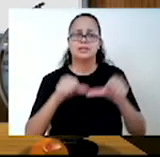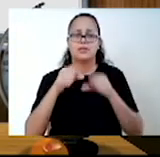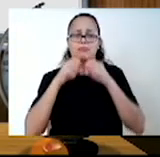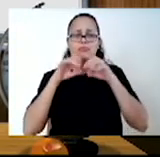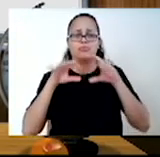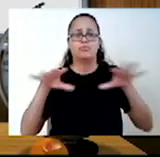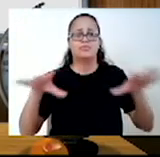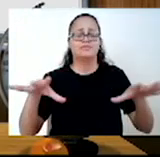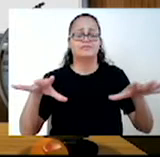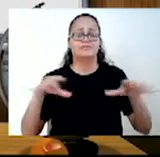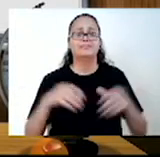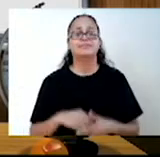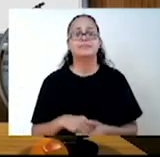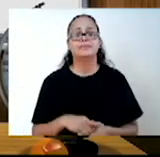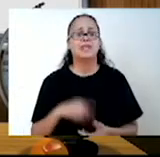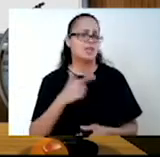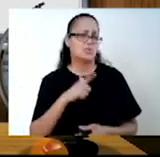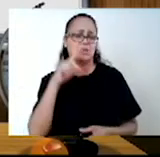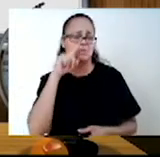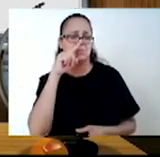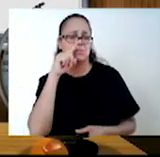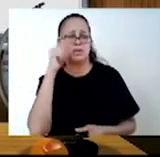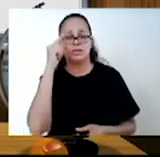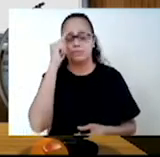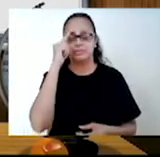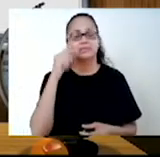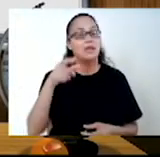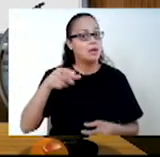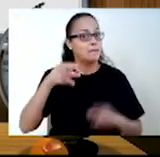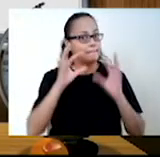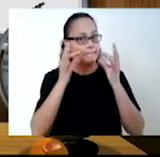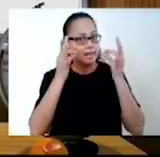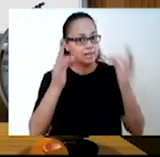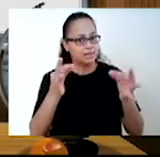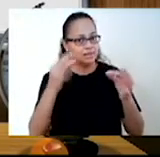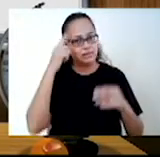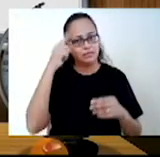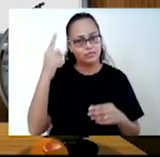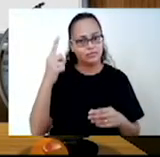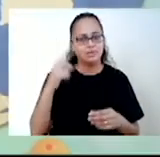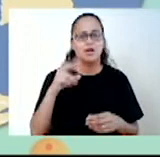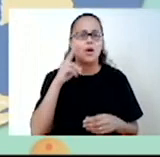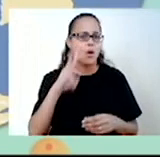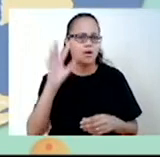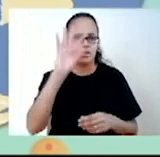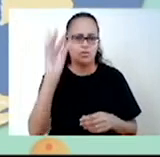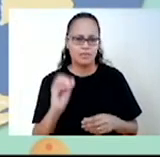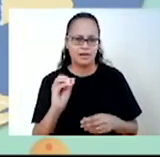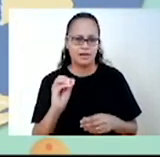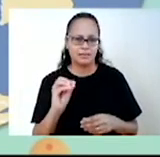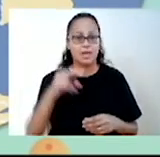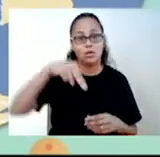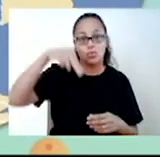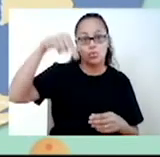dissipa sem oferecer mais riscos. Agora preste atenção para você não ter mais dúvida. Veja no mapa. No hemisfério